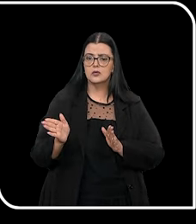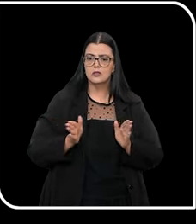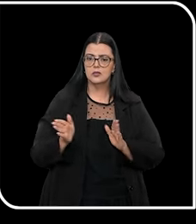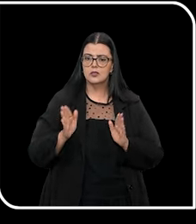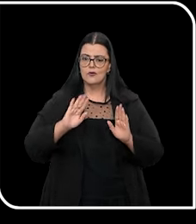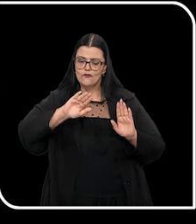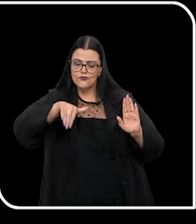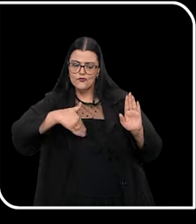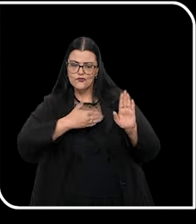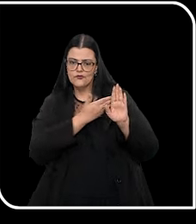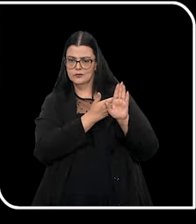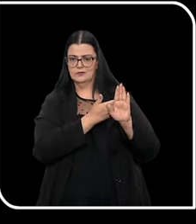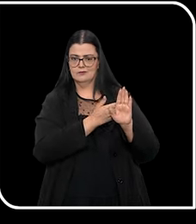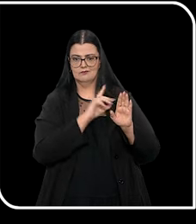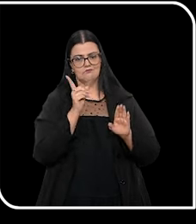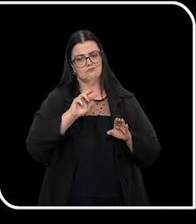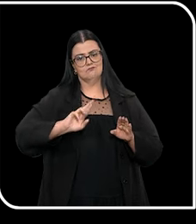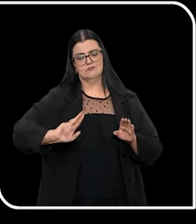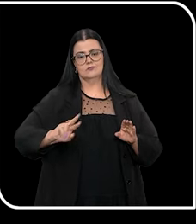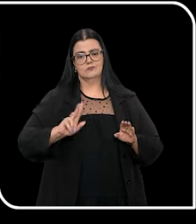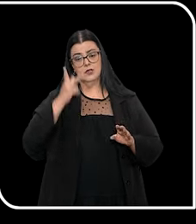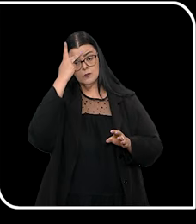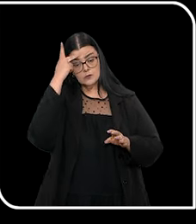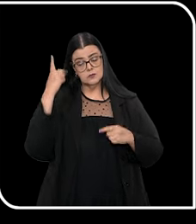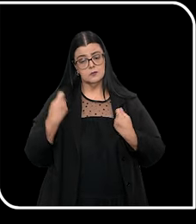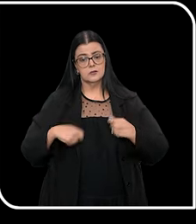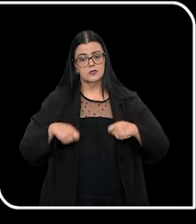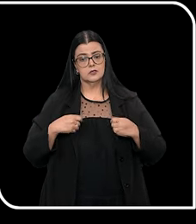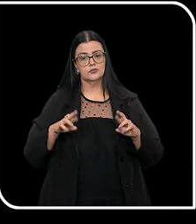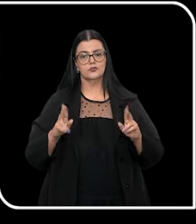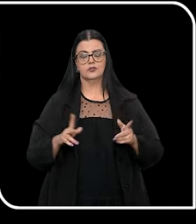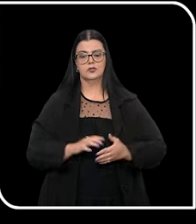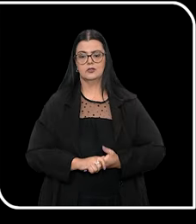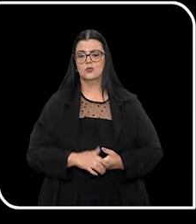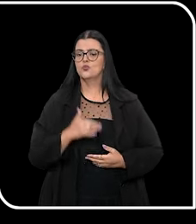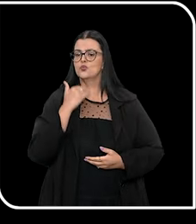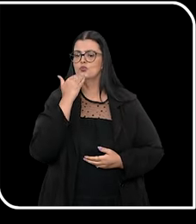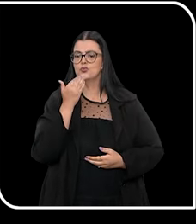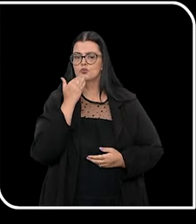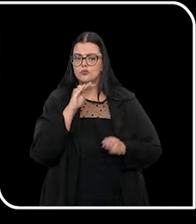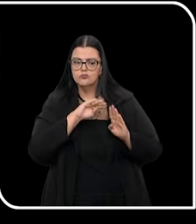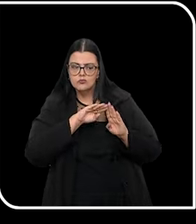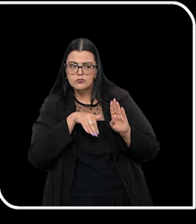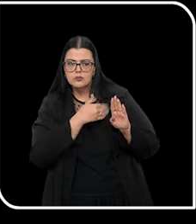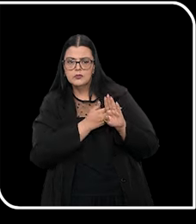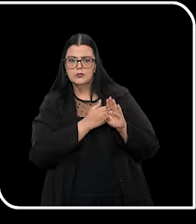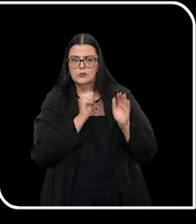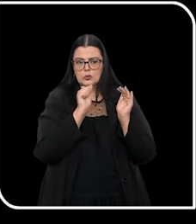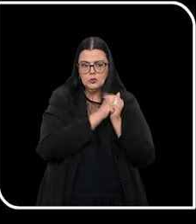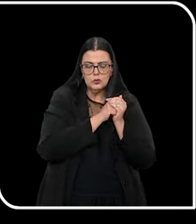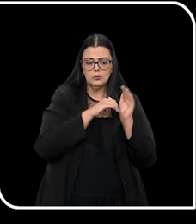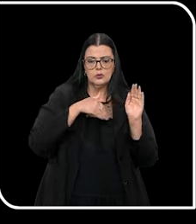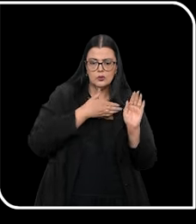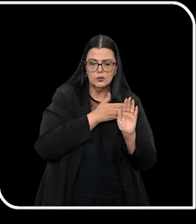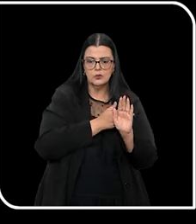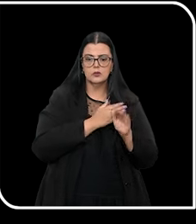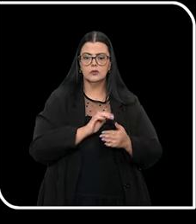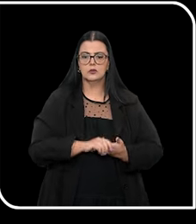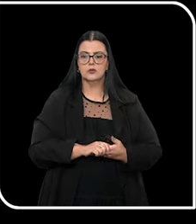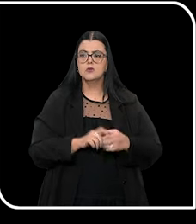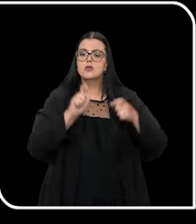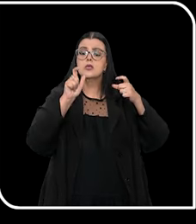acesso lá pelos fundos não é isso que as pessoas precisam entende não adianta entrar pela cochia pelo por trás ela